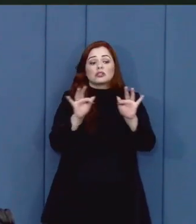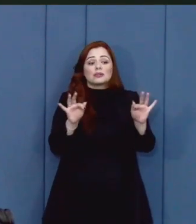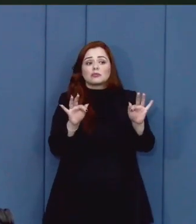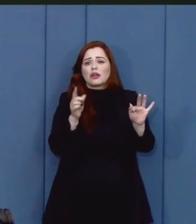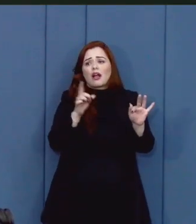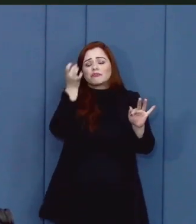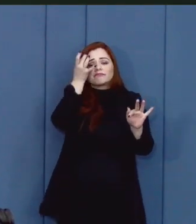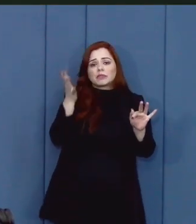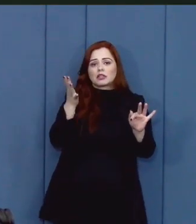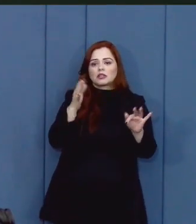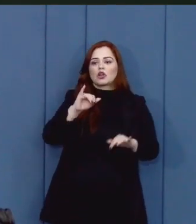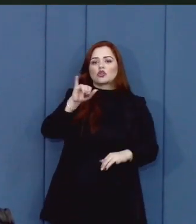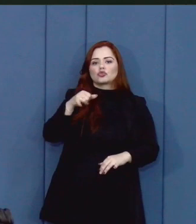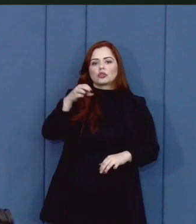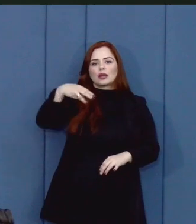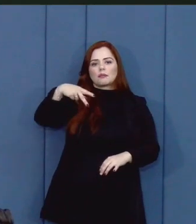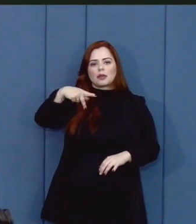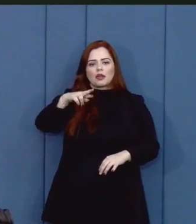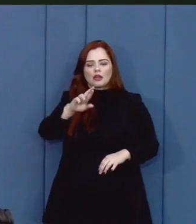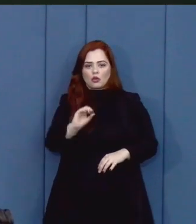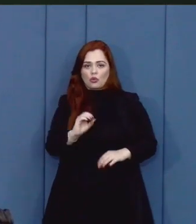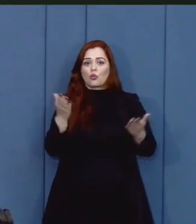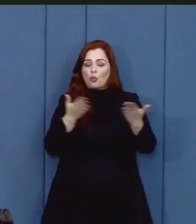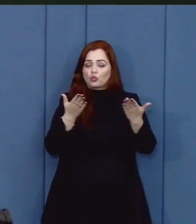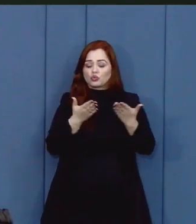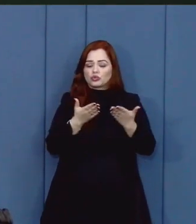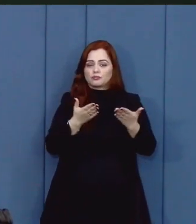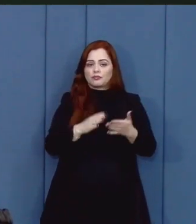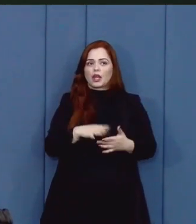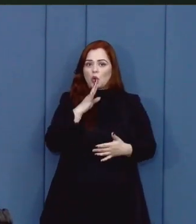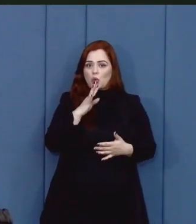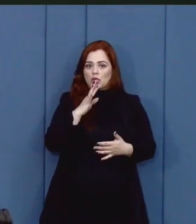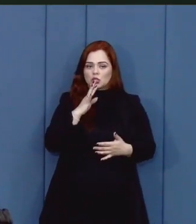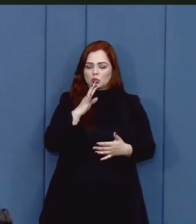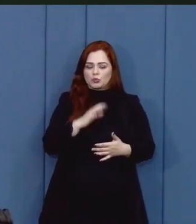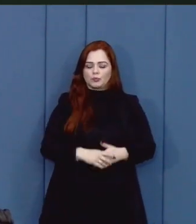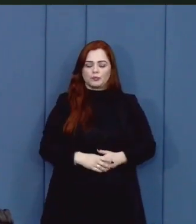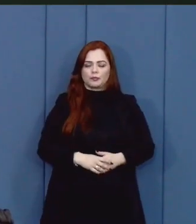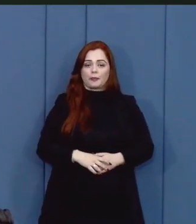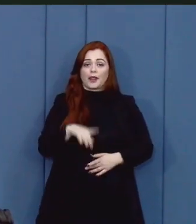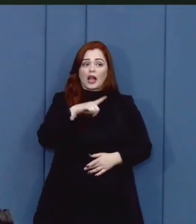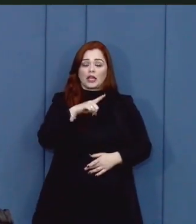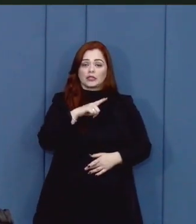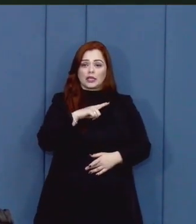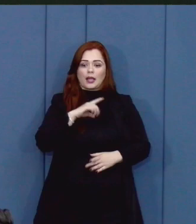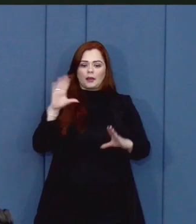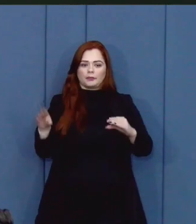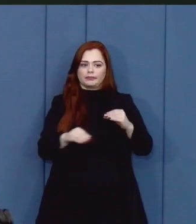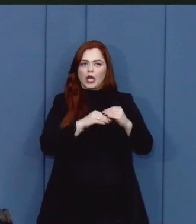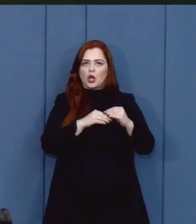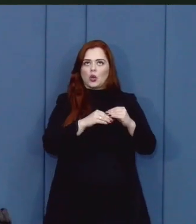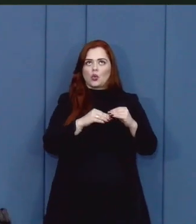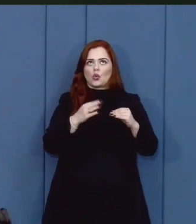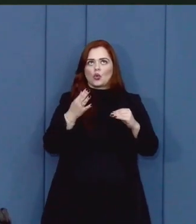simplesmente não é fácil. O JMPR hoje, por exemplo, que é o que eu mais conheço, ele tem membros da